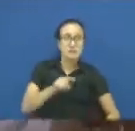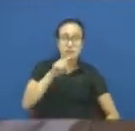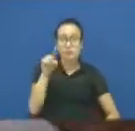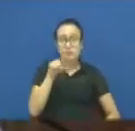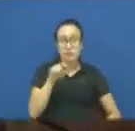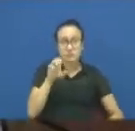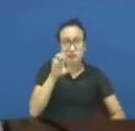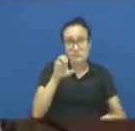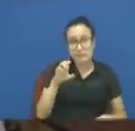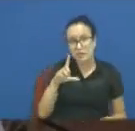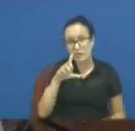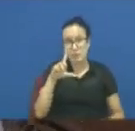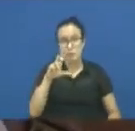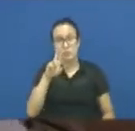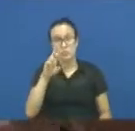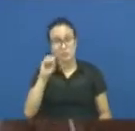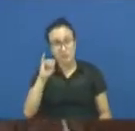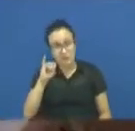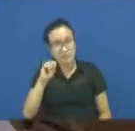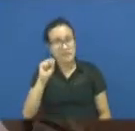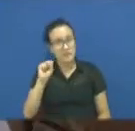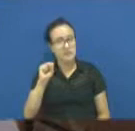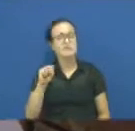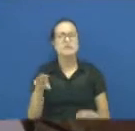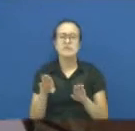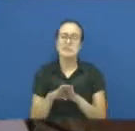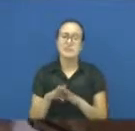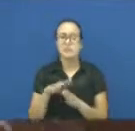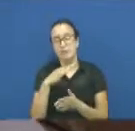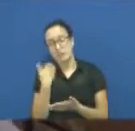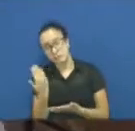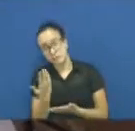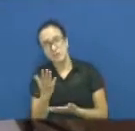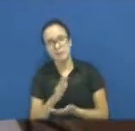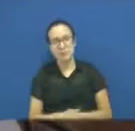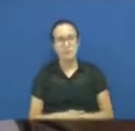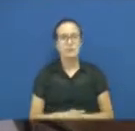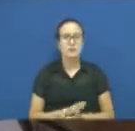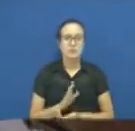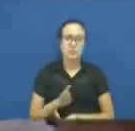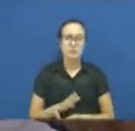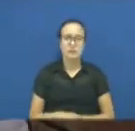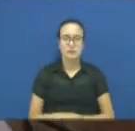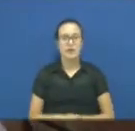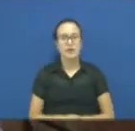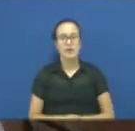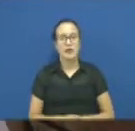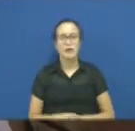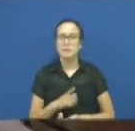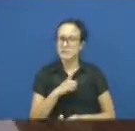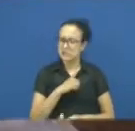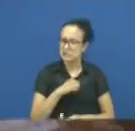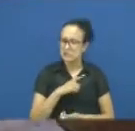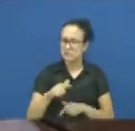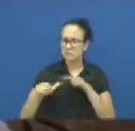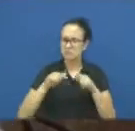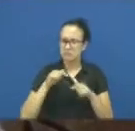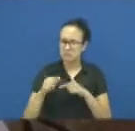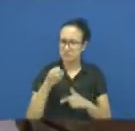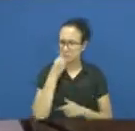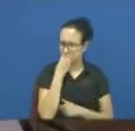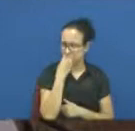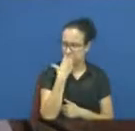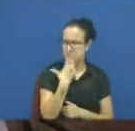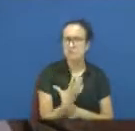há pouco tempo nos deixou. Célio José Soares, que um grande empreendimento, sair de onde ele